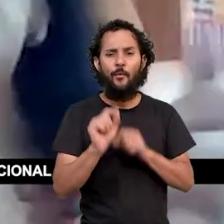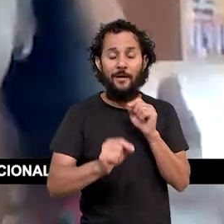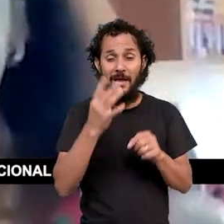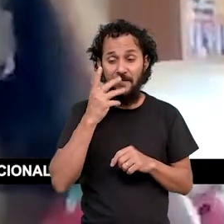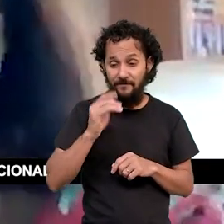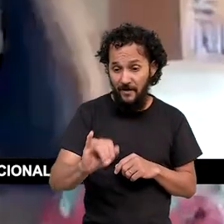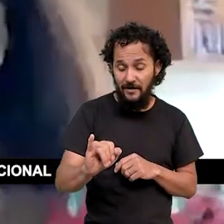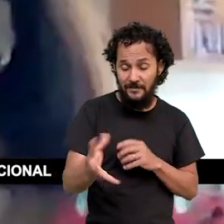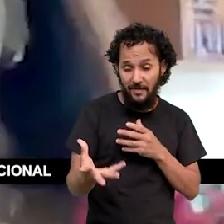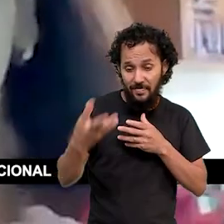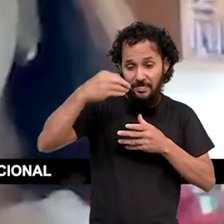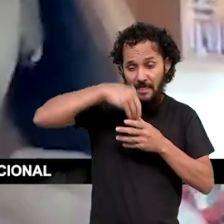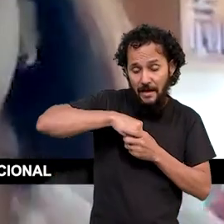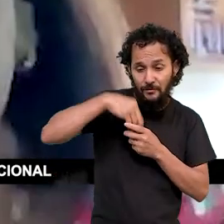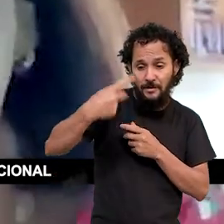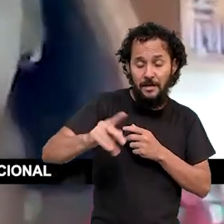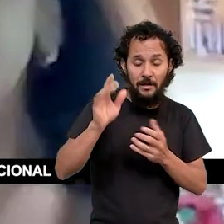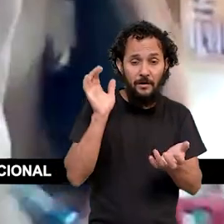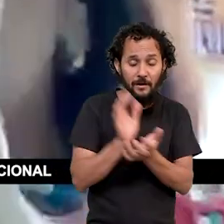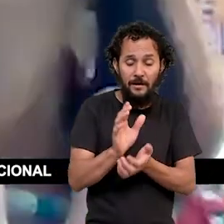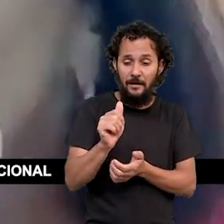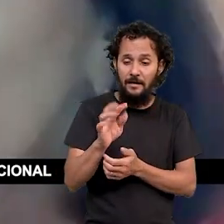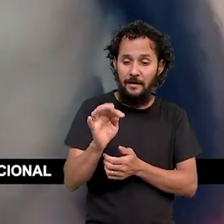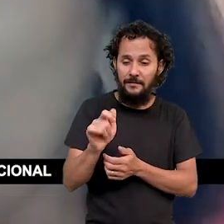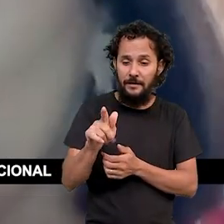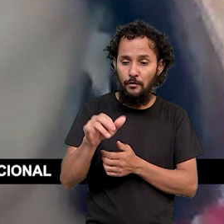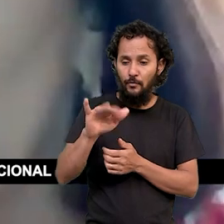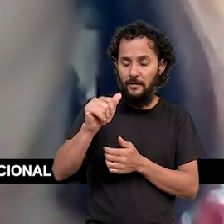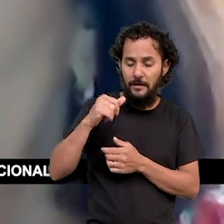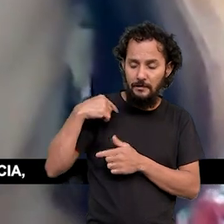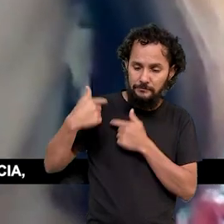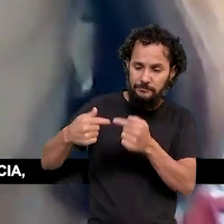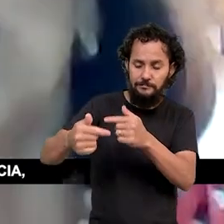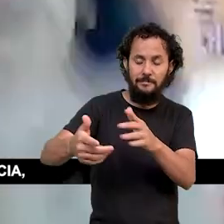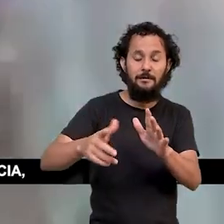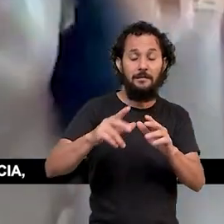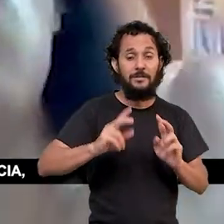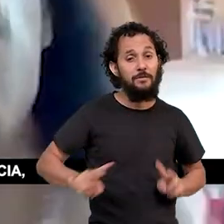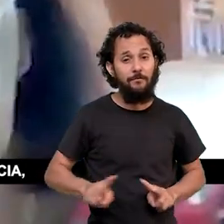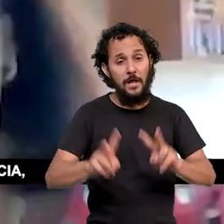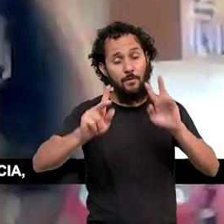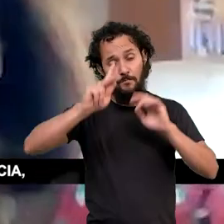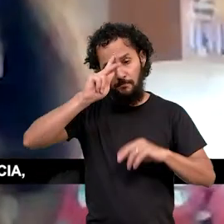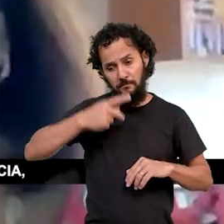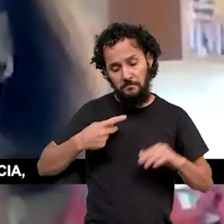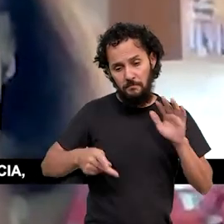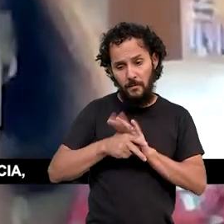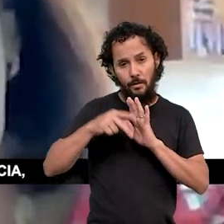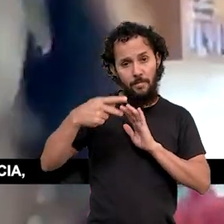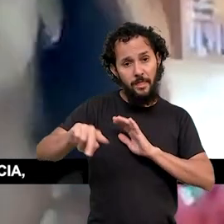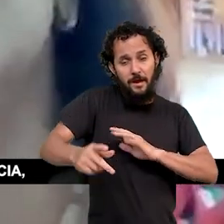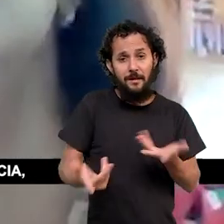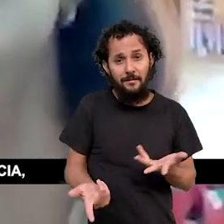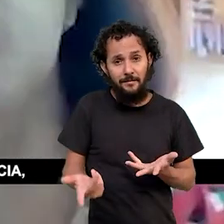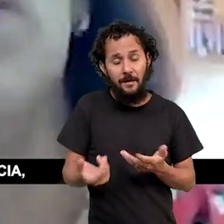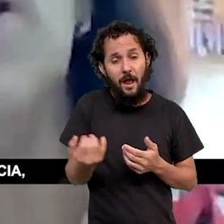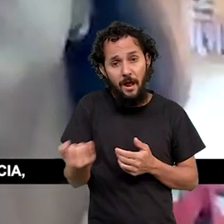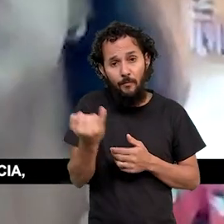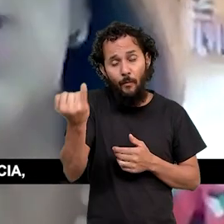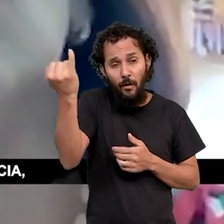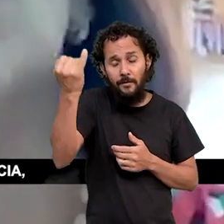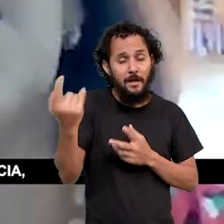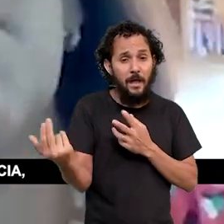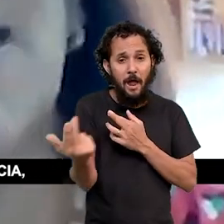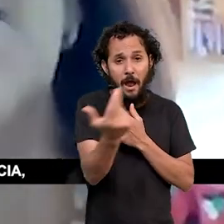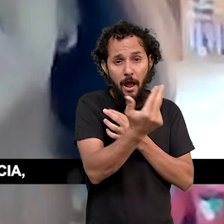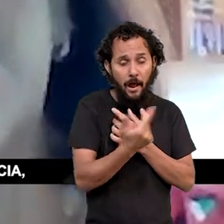a infância constitui-se como uma categoria geracional de valor próprio, tão